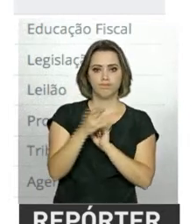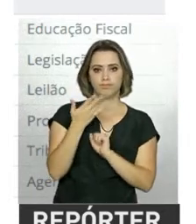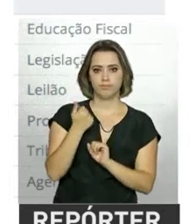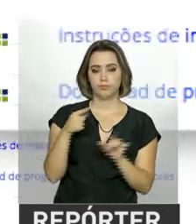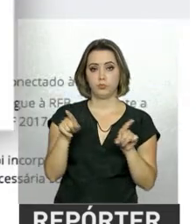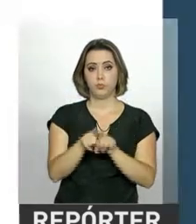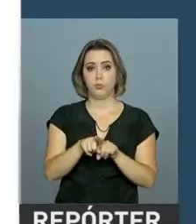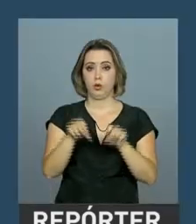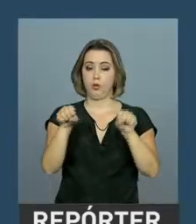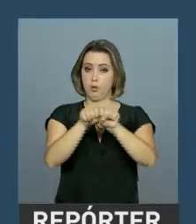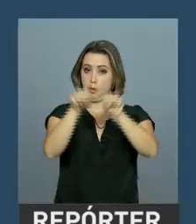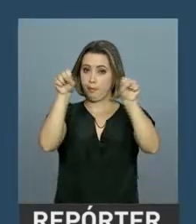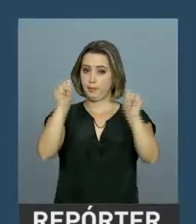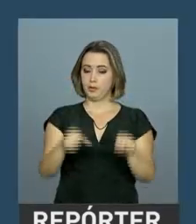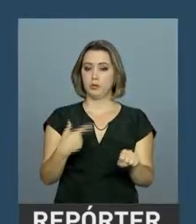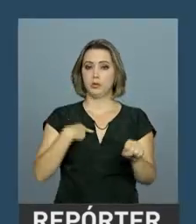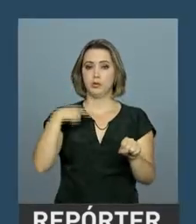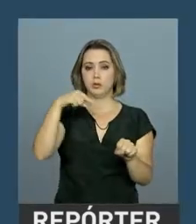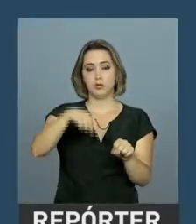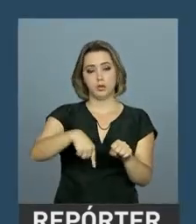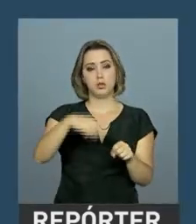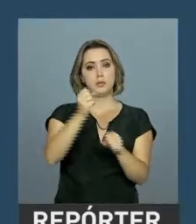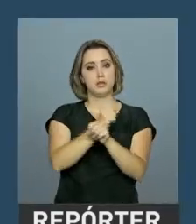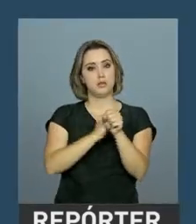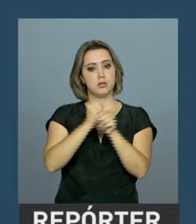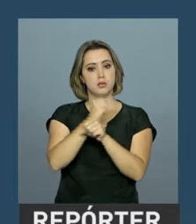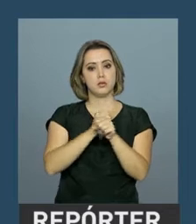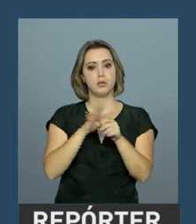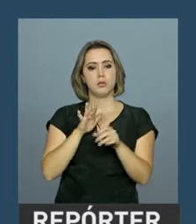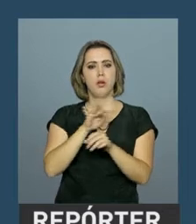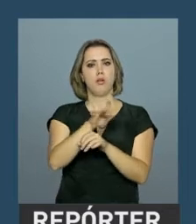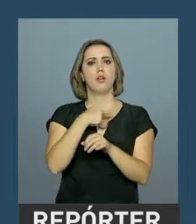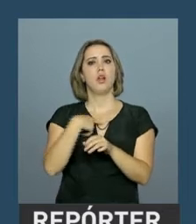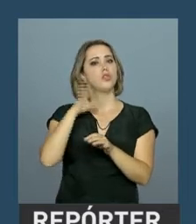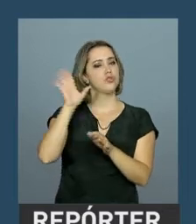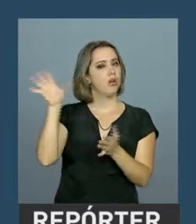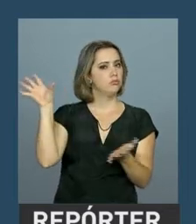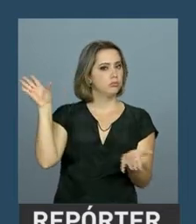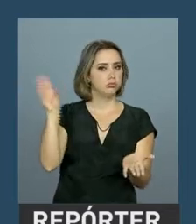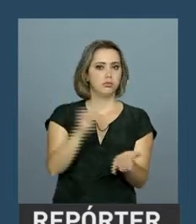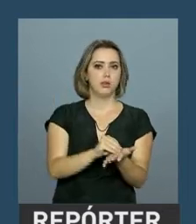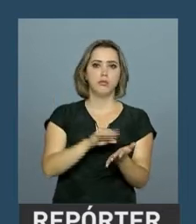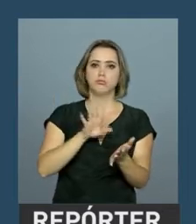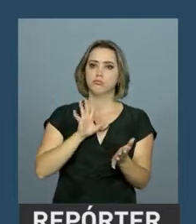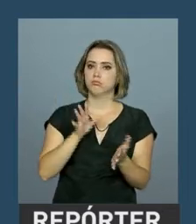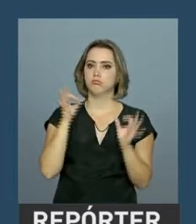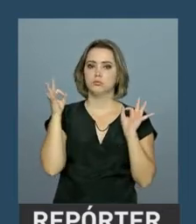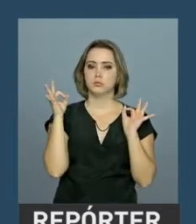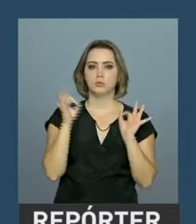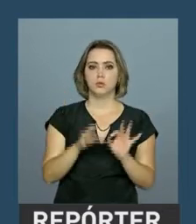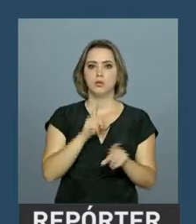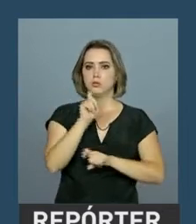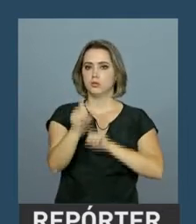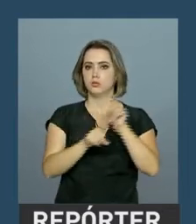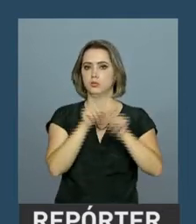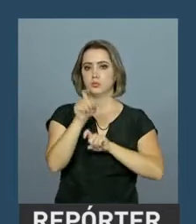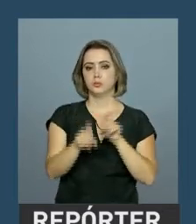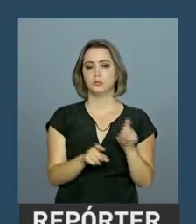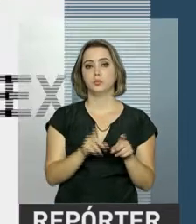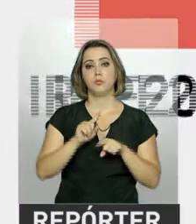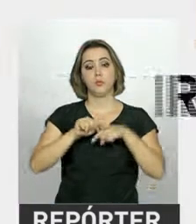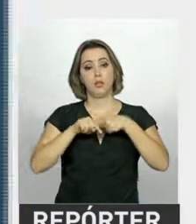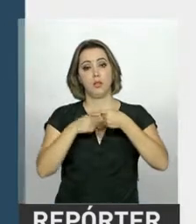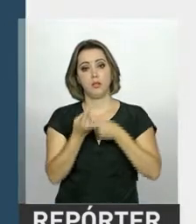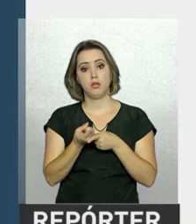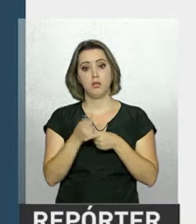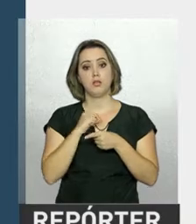opção Programa IRPF 2017, ao clicar, o programa será transferido diretamente para o computador do contribuinte.